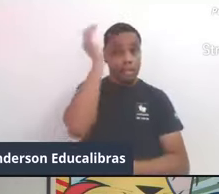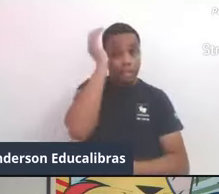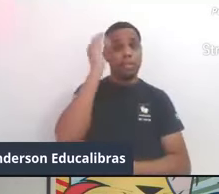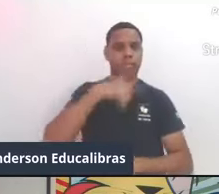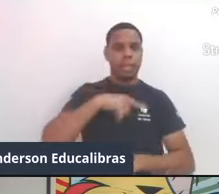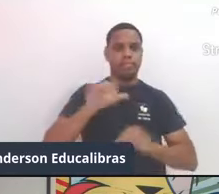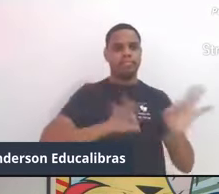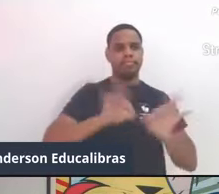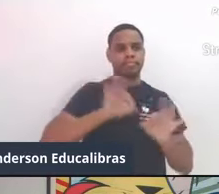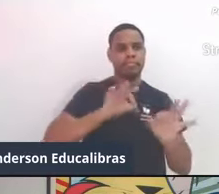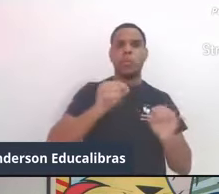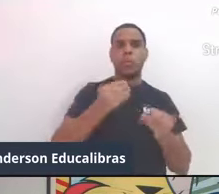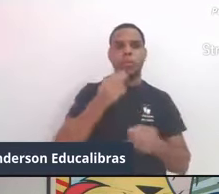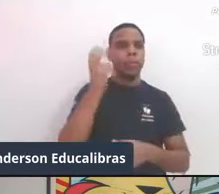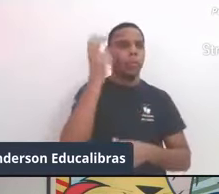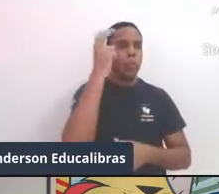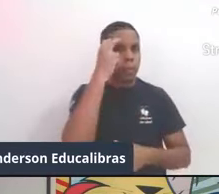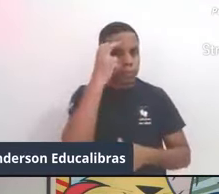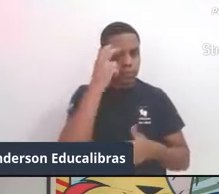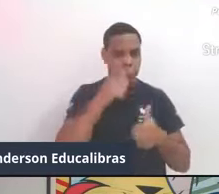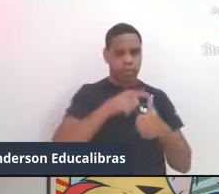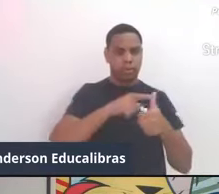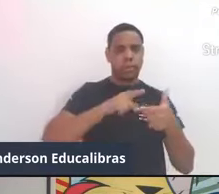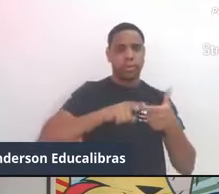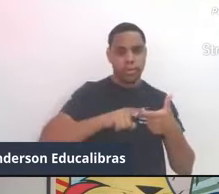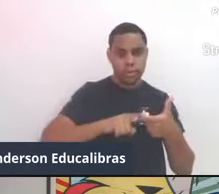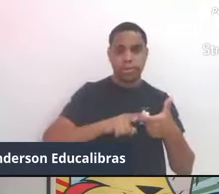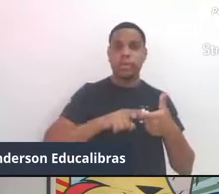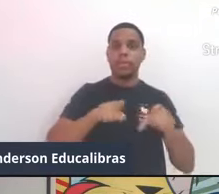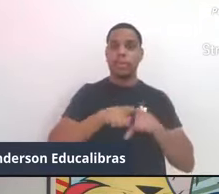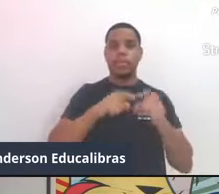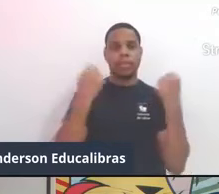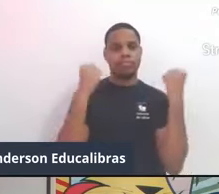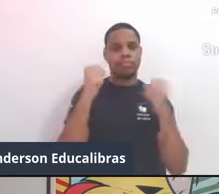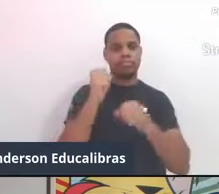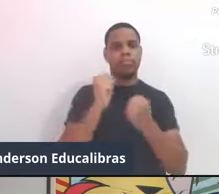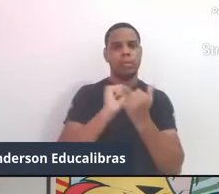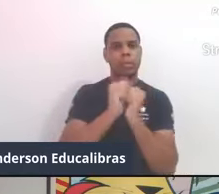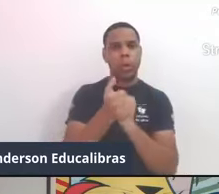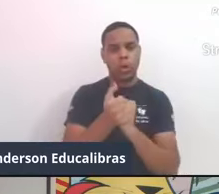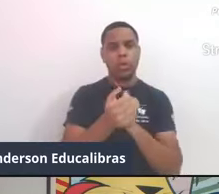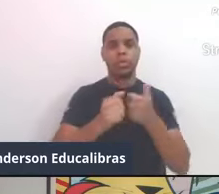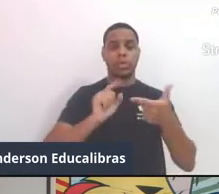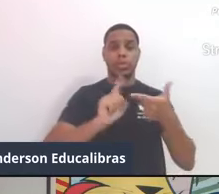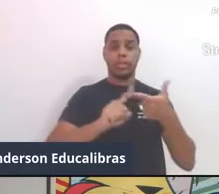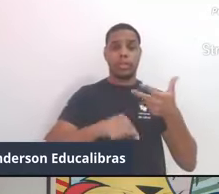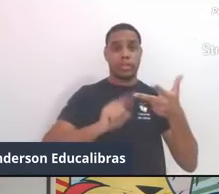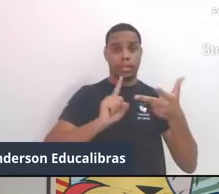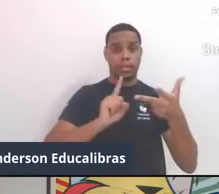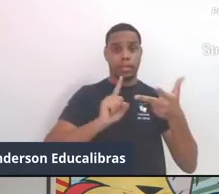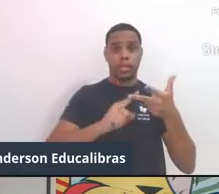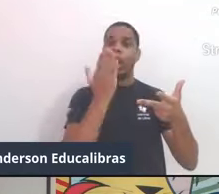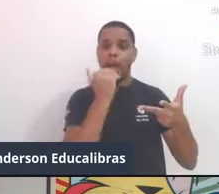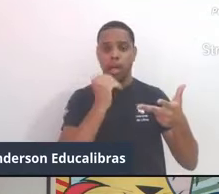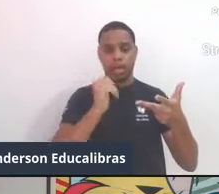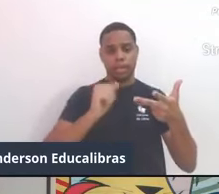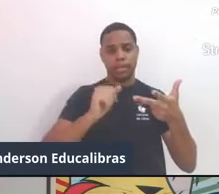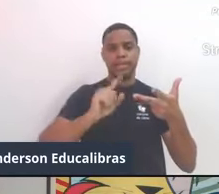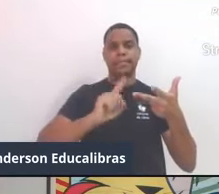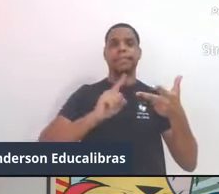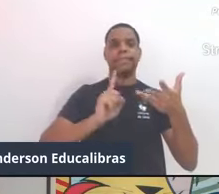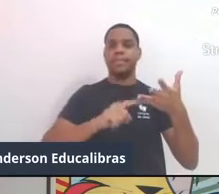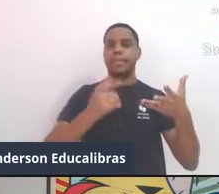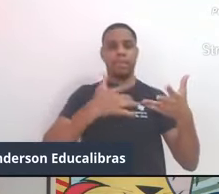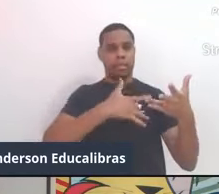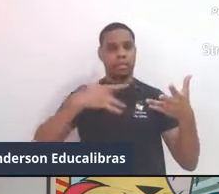através da cultura, através da sua atenção para a atividade física, através da alimentação, da saúde,